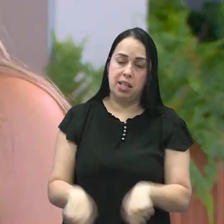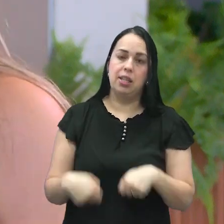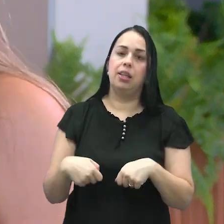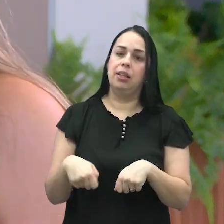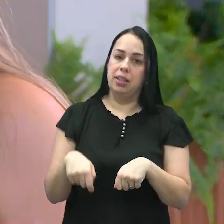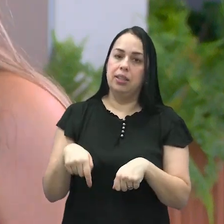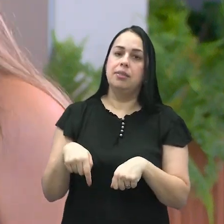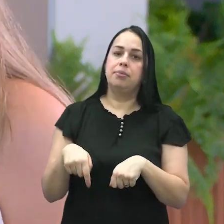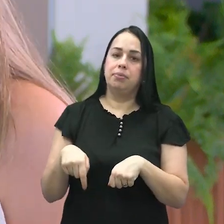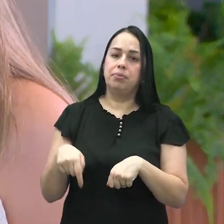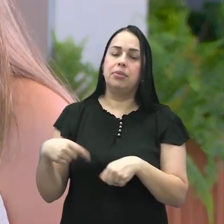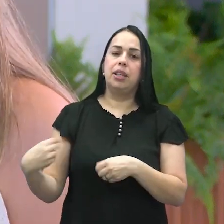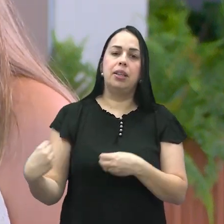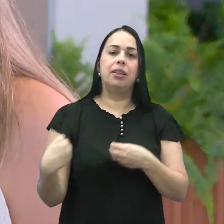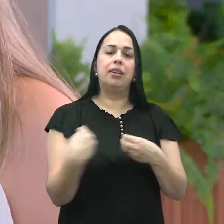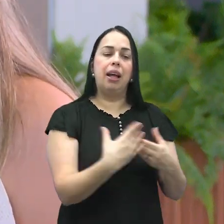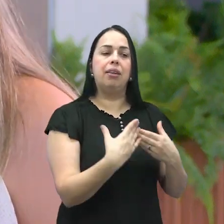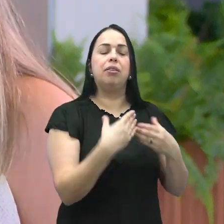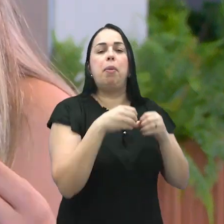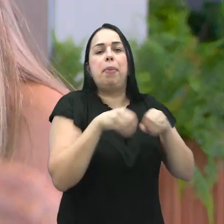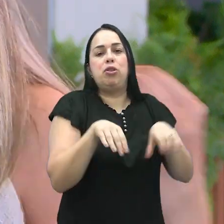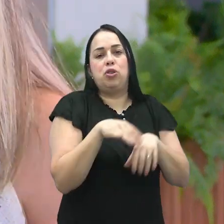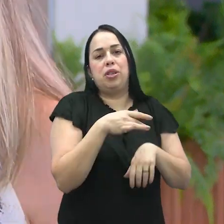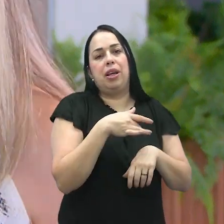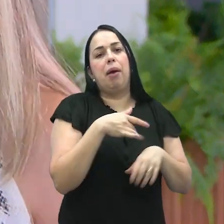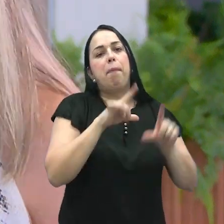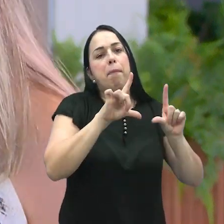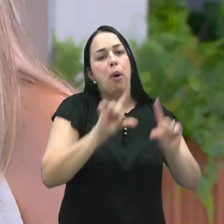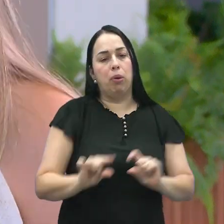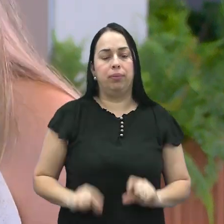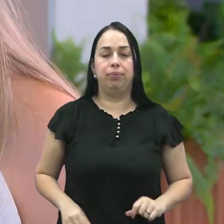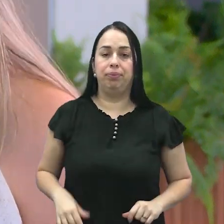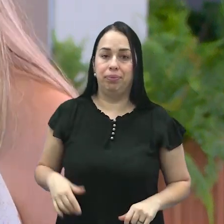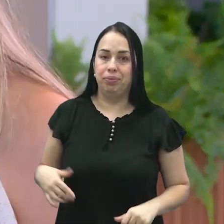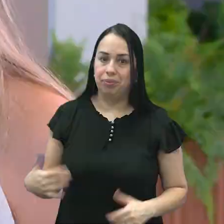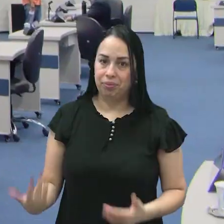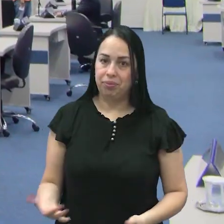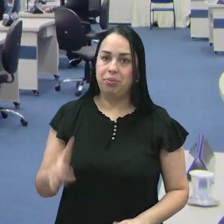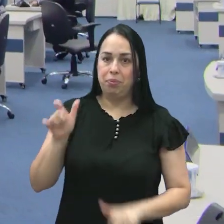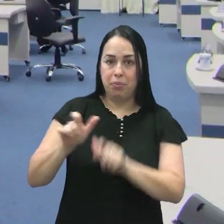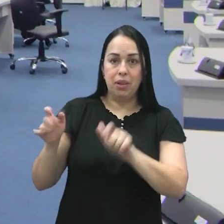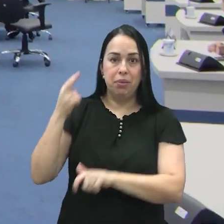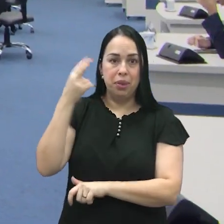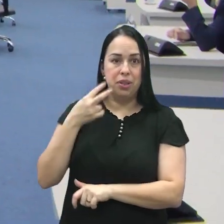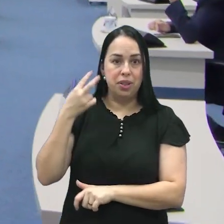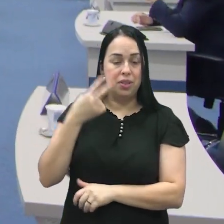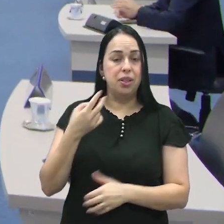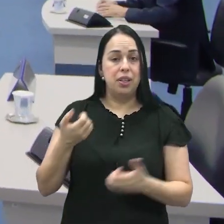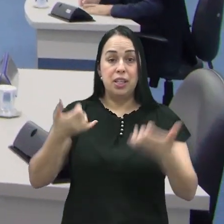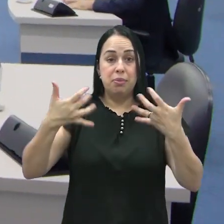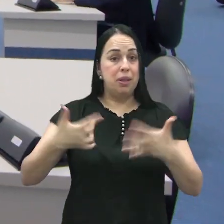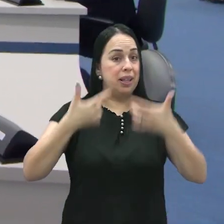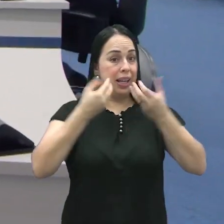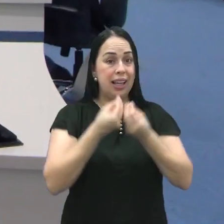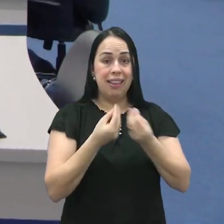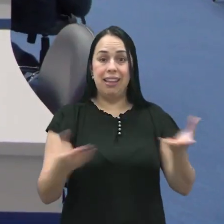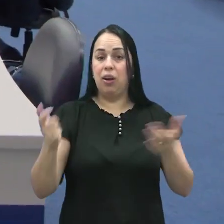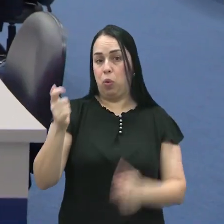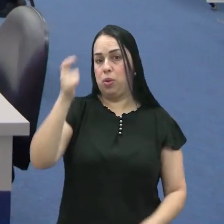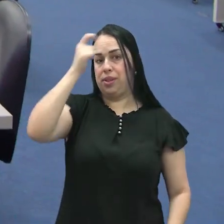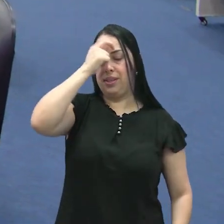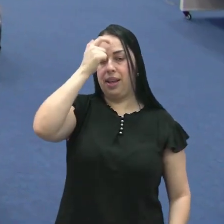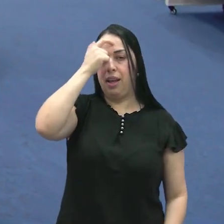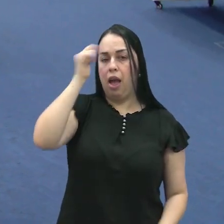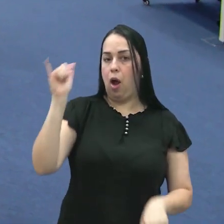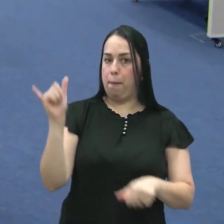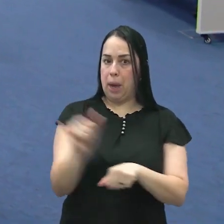tomar medidas que ofereçam menos impacto na saúde do trabalhador. Para os vereadores, promover a conscientização é